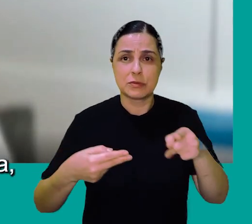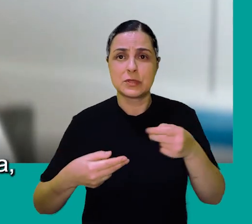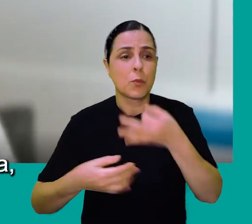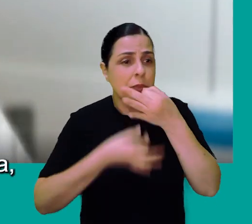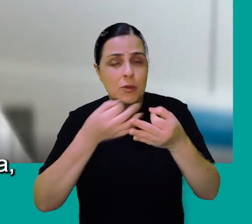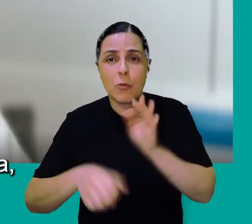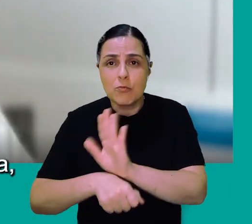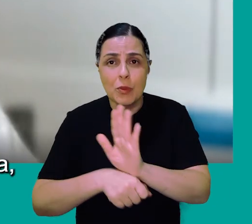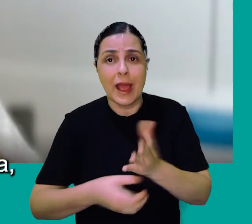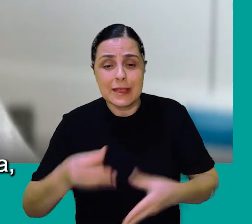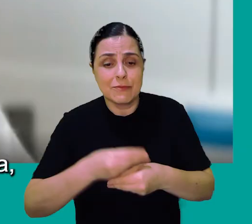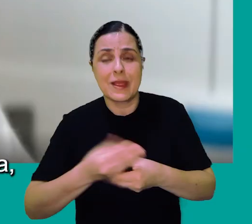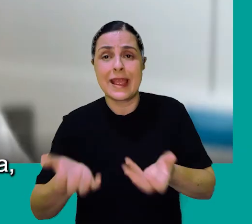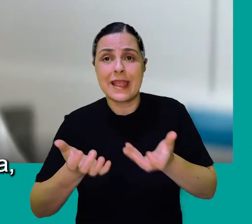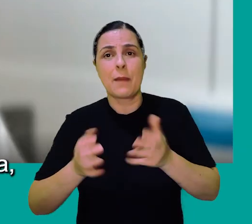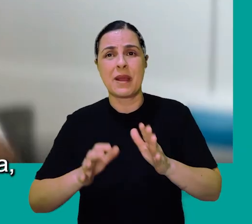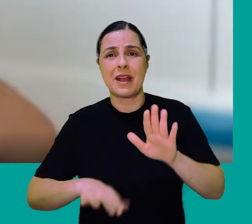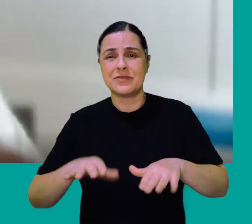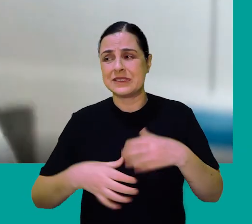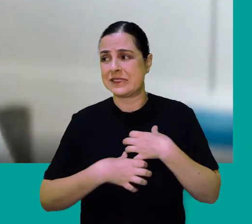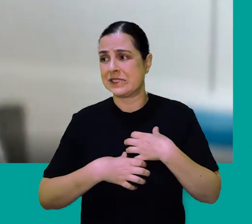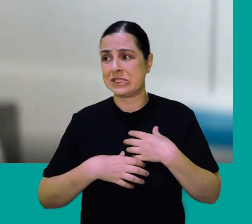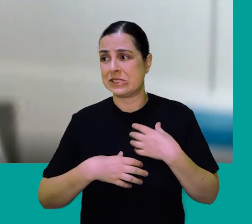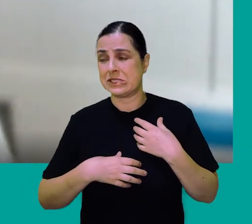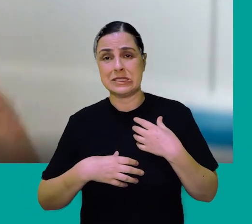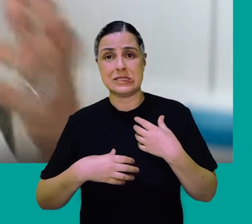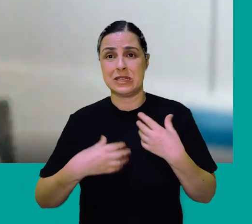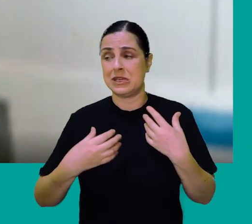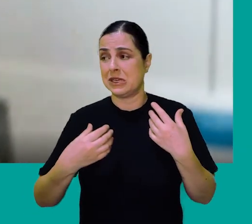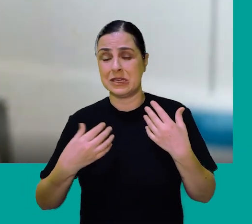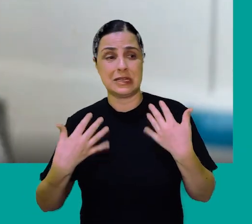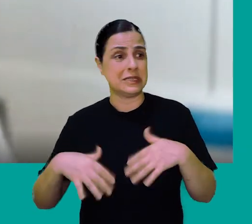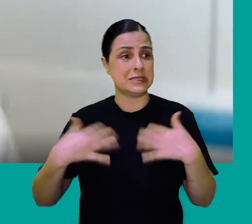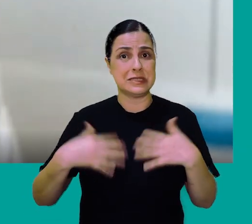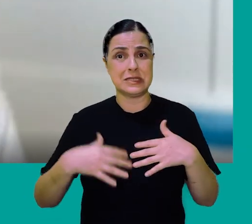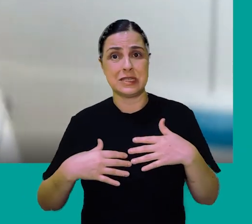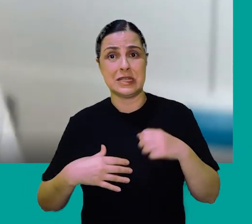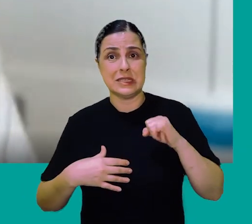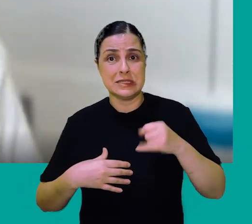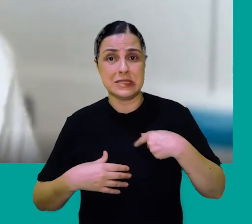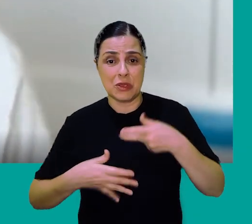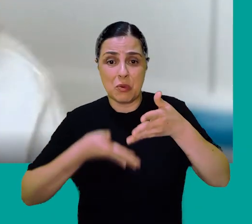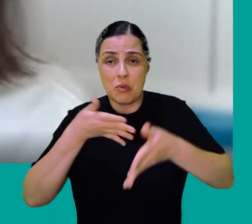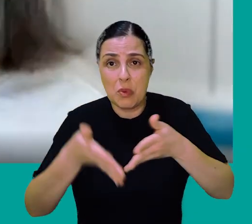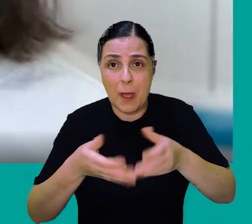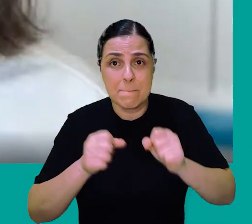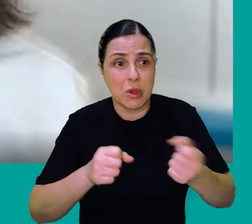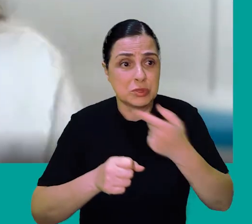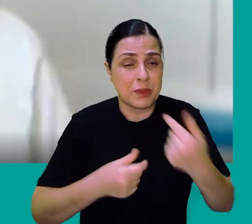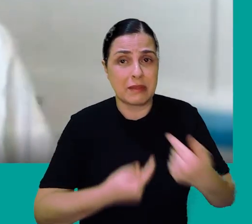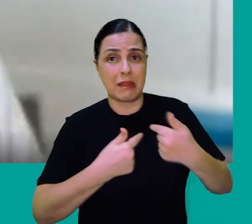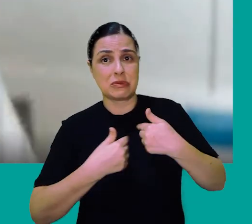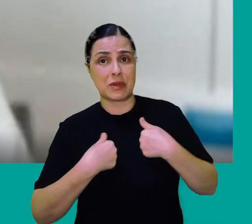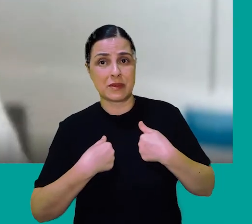sempre com aquela tensão, né, de tipo, eu falar alguma coisa e aquela piada vai voltar, e aquele lugar, ou tipo,